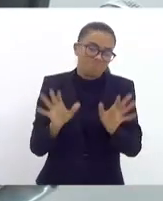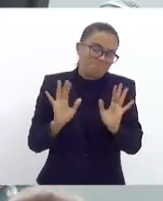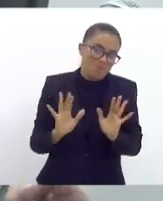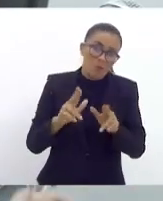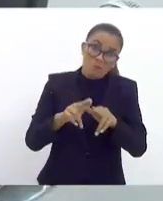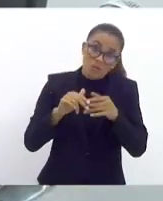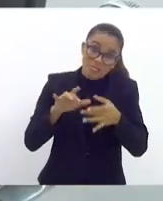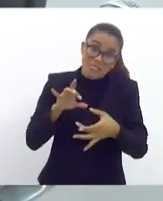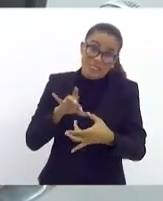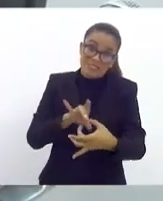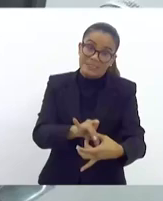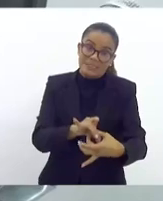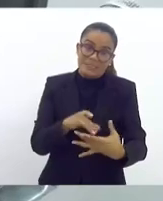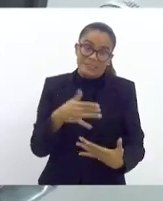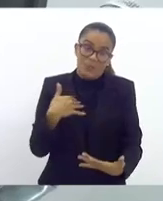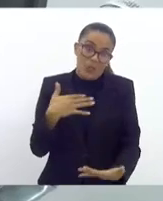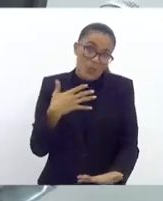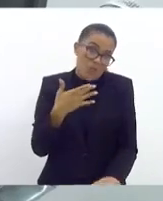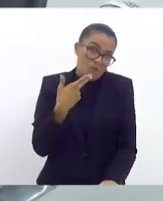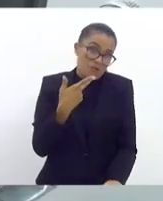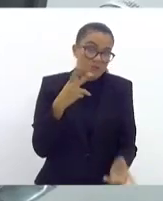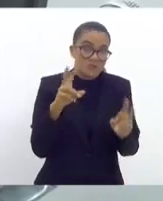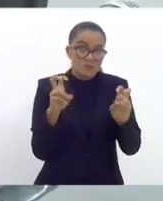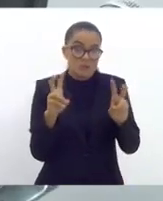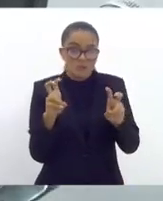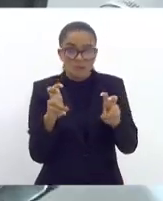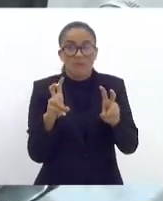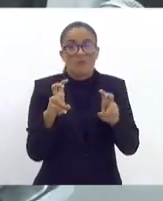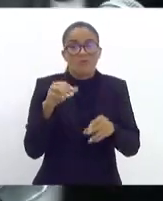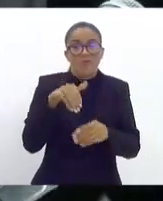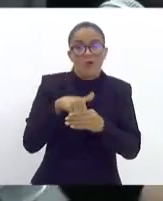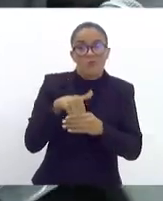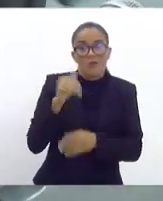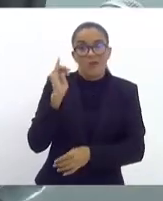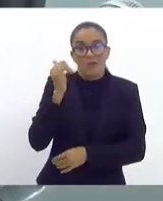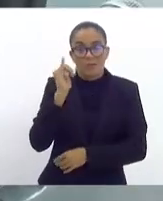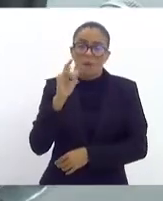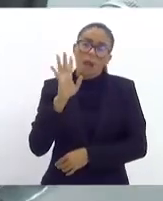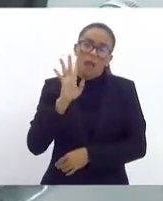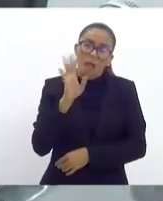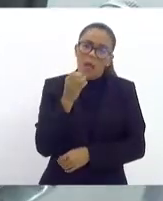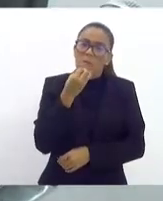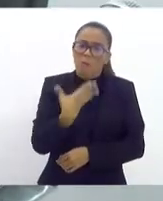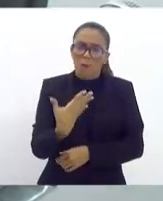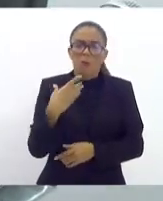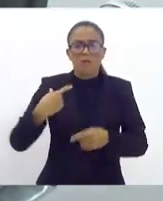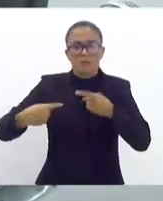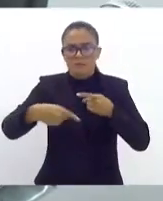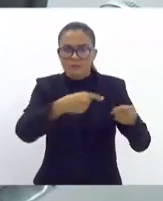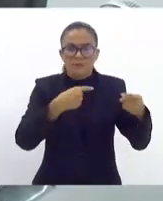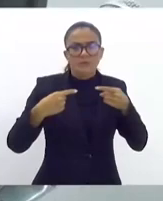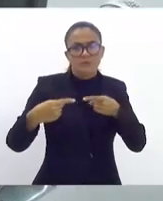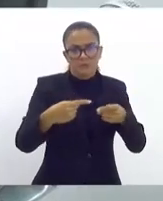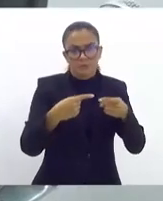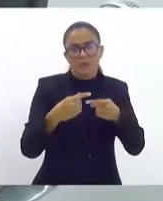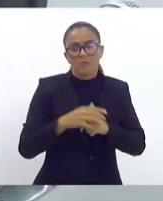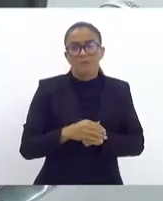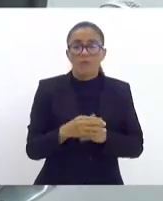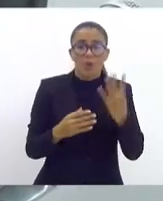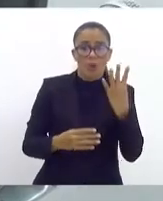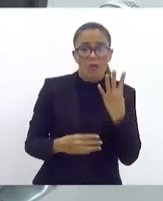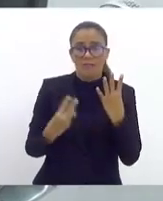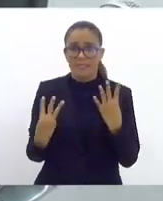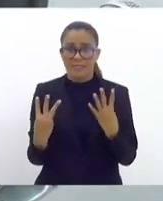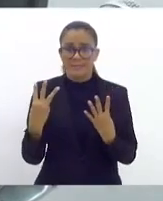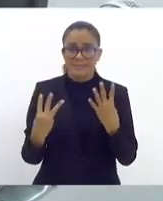nesse sentido que me filiau ao voto do deputado relator mas muito bacana a discussão não proclamado resultado por 4 a